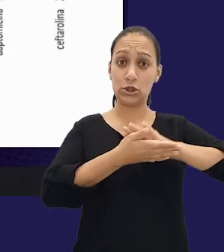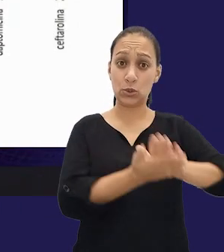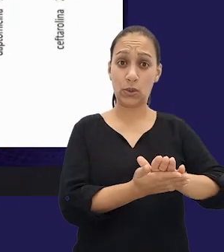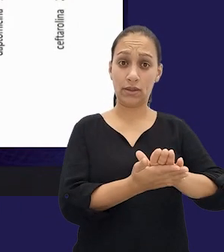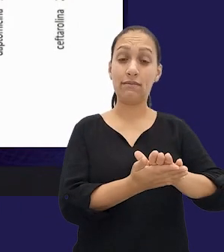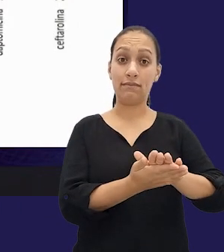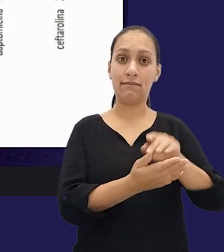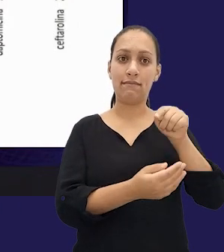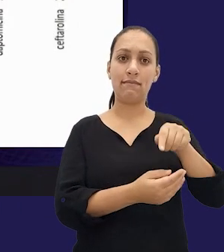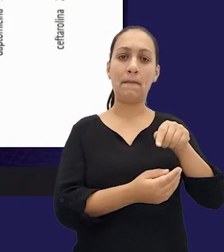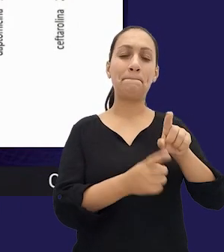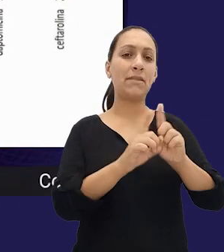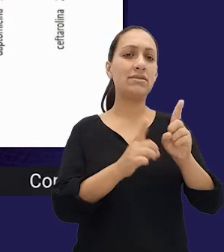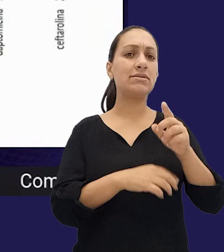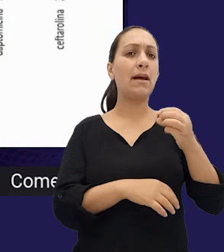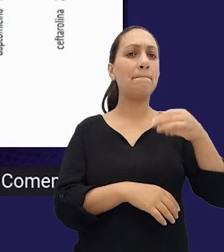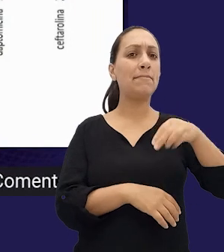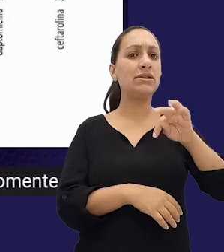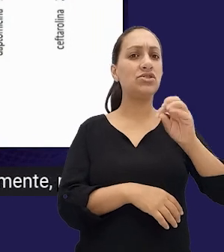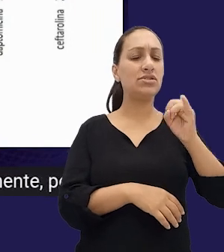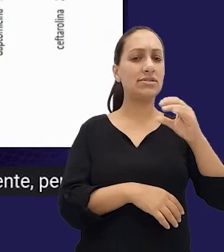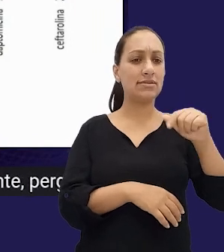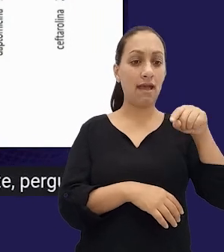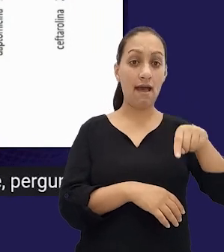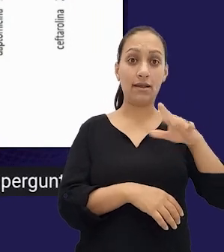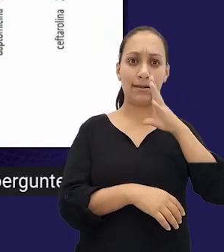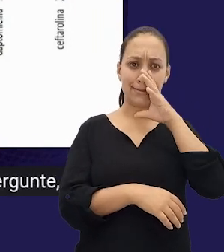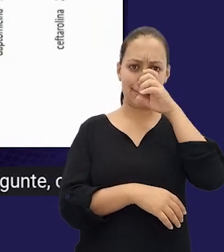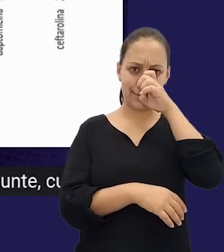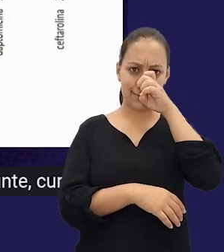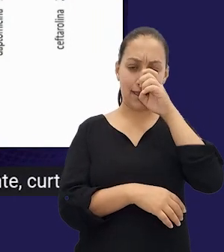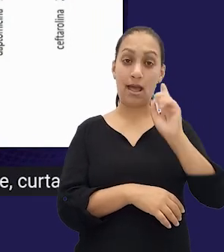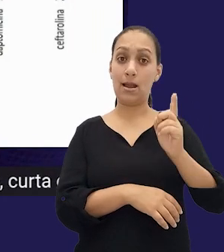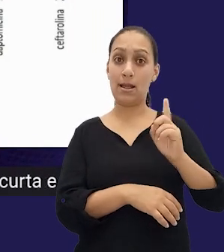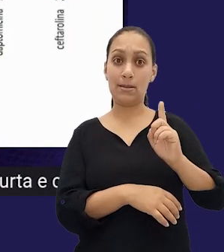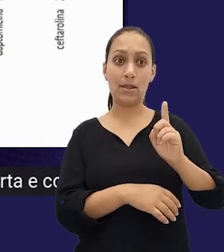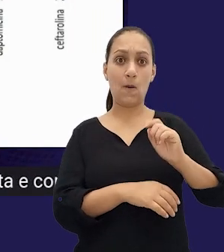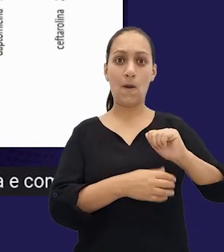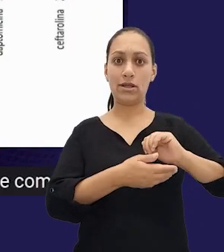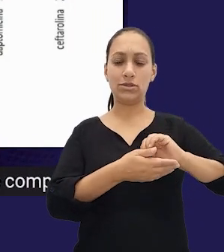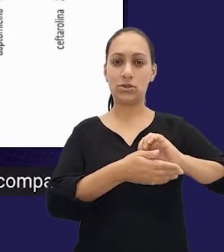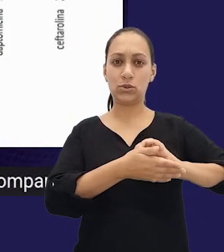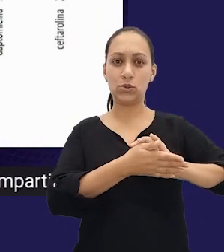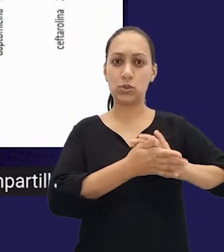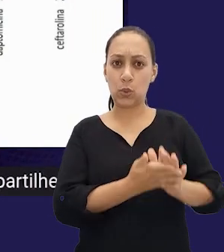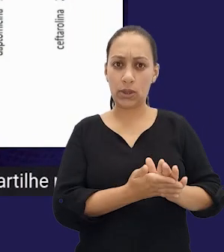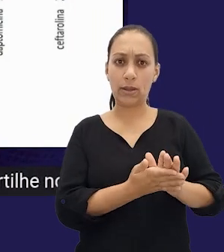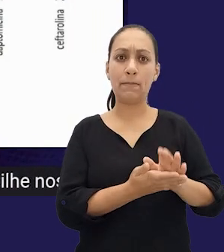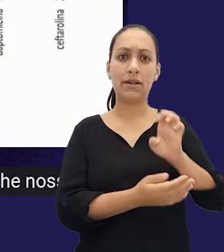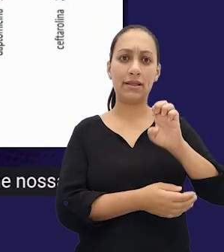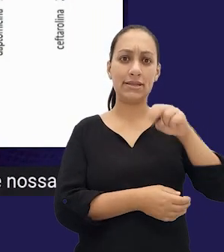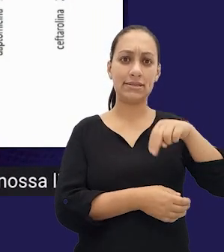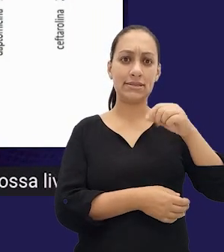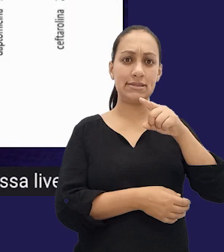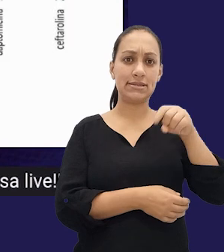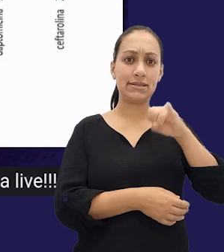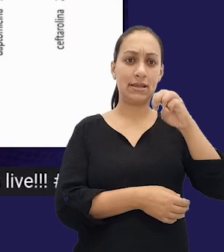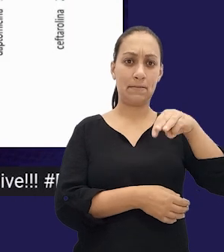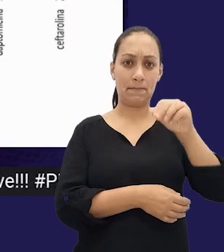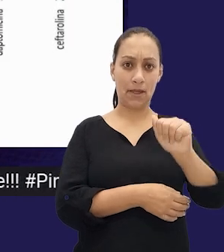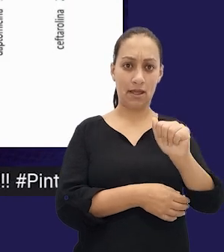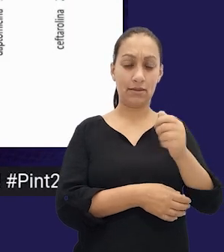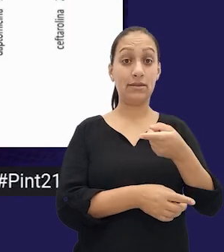meticilina, ela é resistente, ela não é destruída pelas enzimas bacterianas que destruíam, por exemplo, a